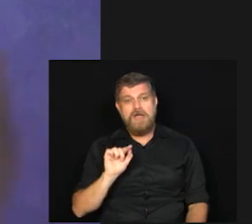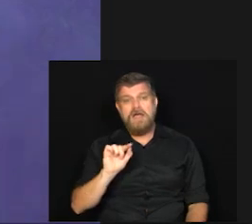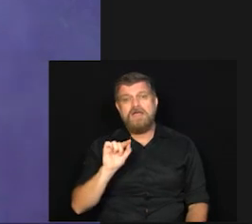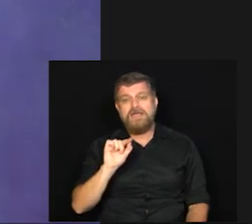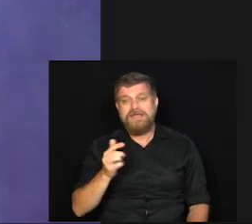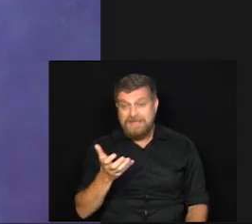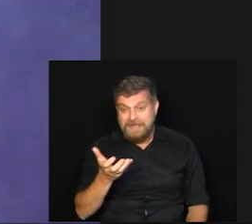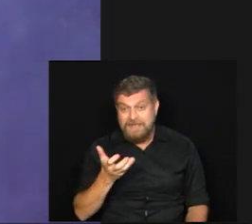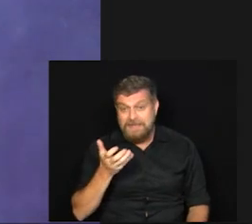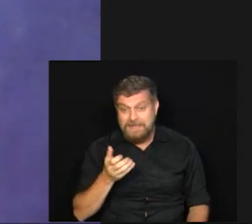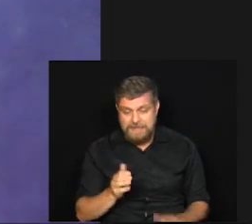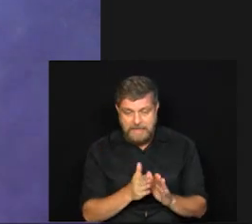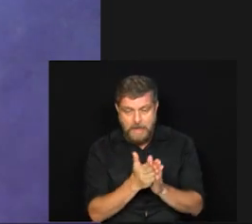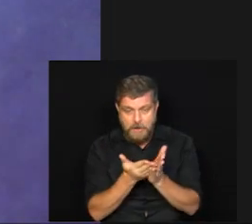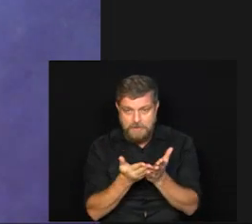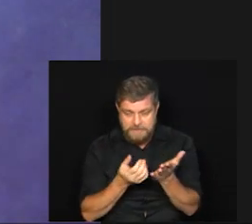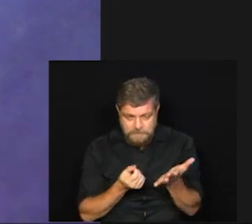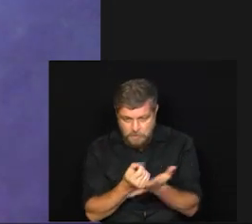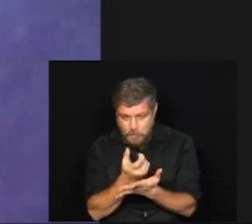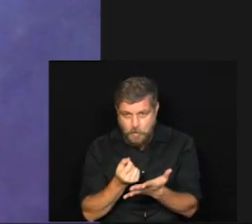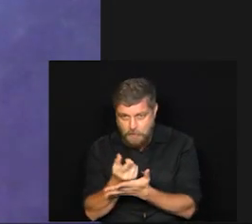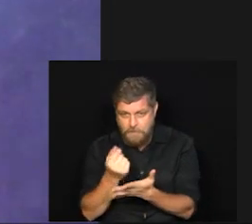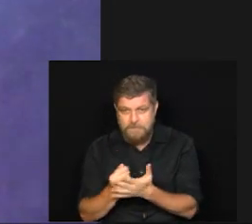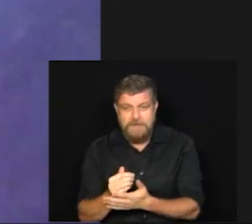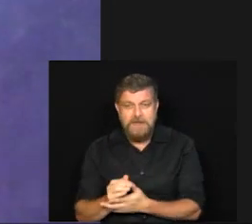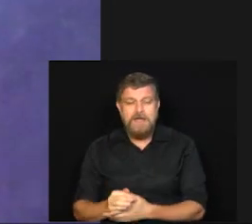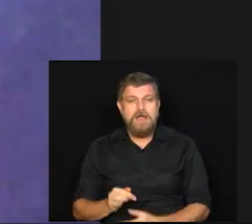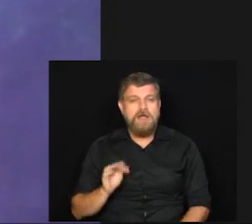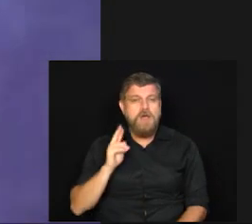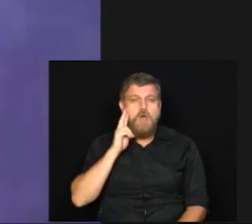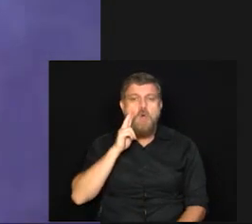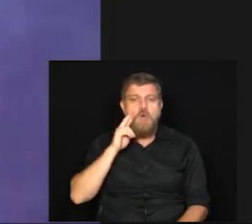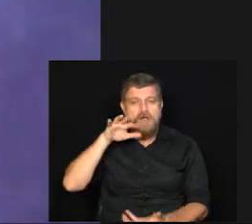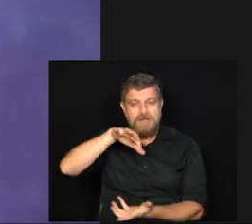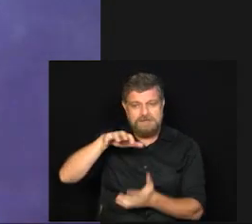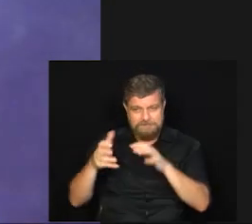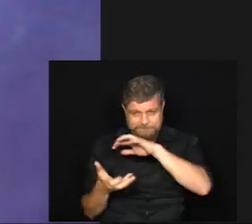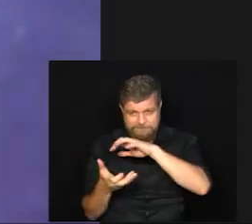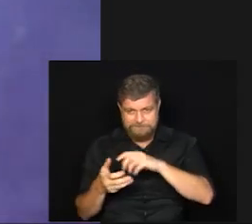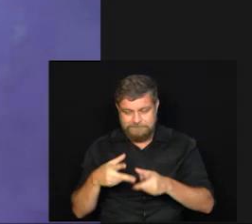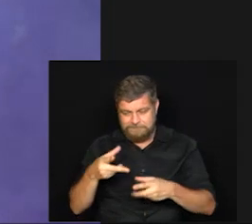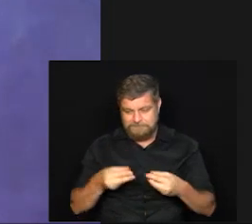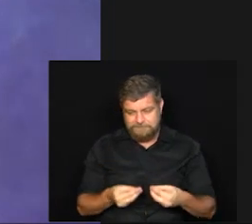quem quiser adquirir, né, o livro A Revolução das Rosas, como presente para